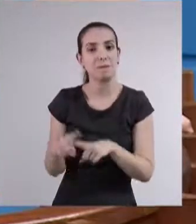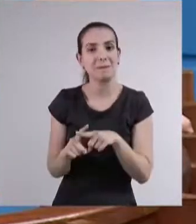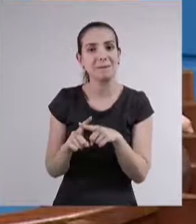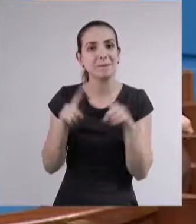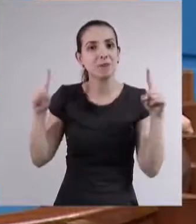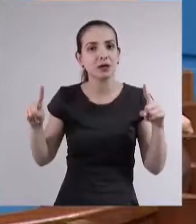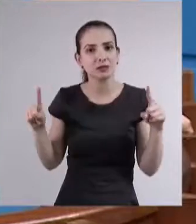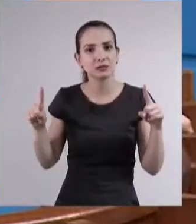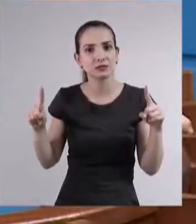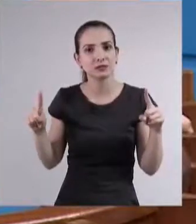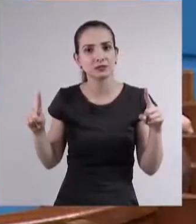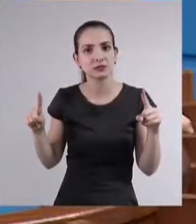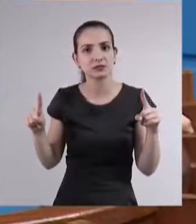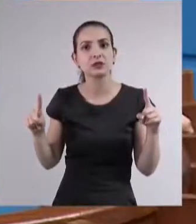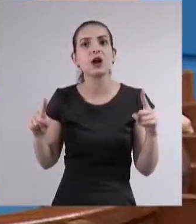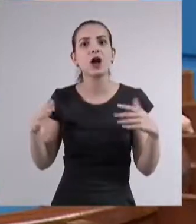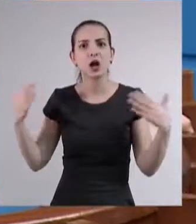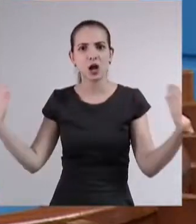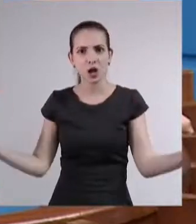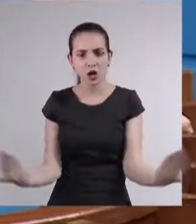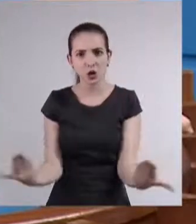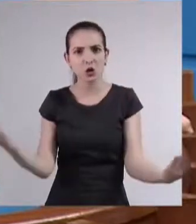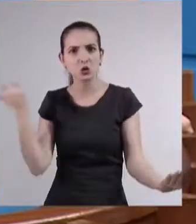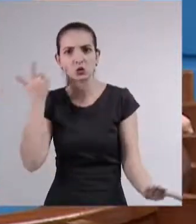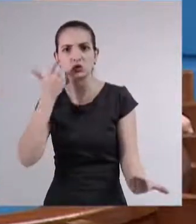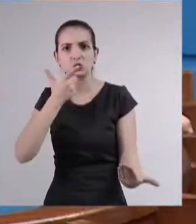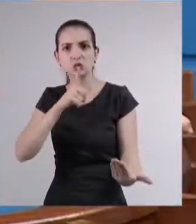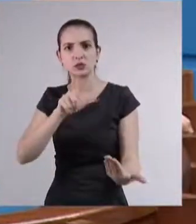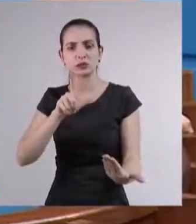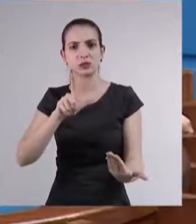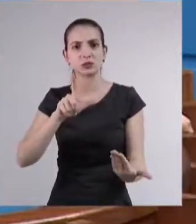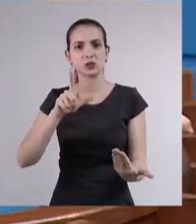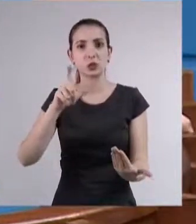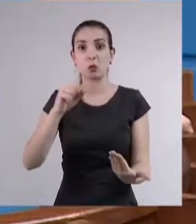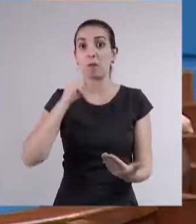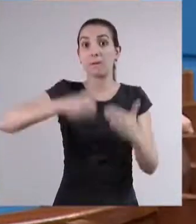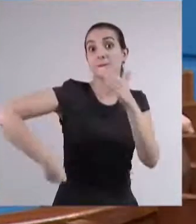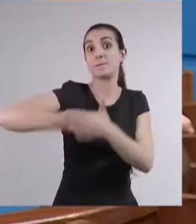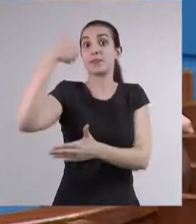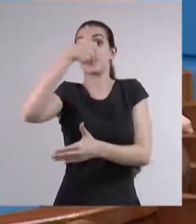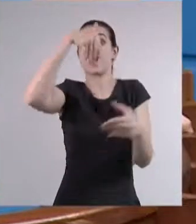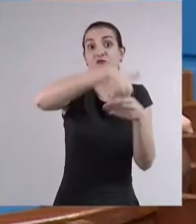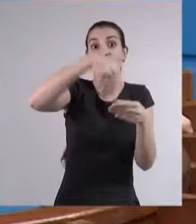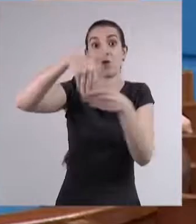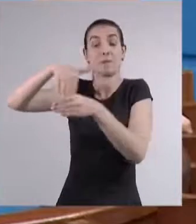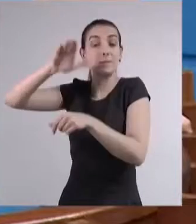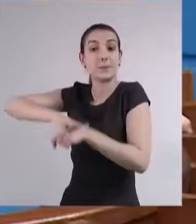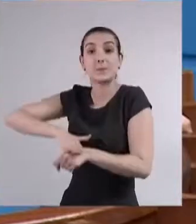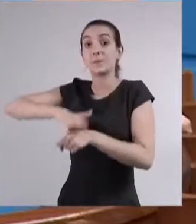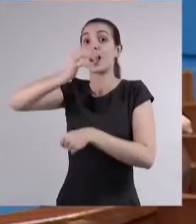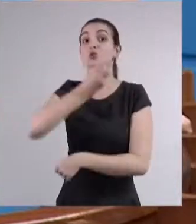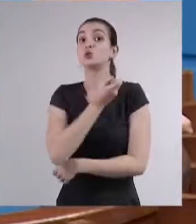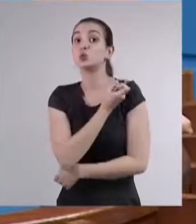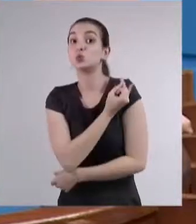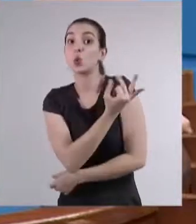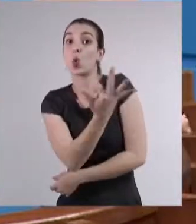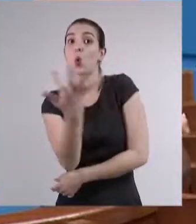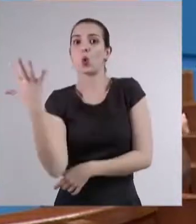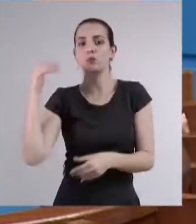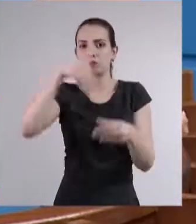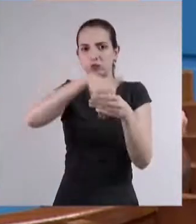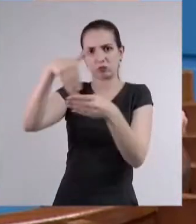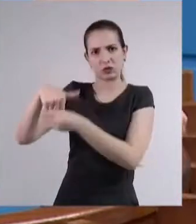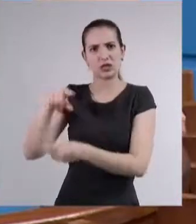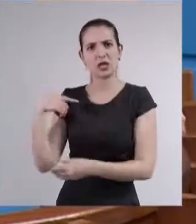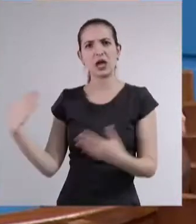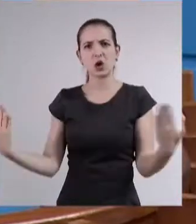surgiram nas urnas como campeões de voto. E ficamos nos perguntando como é que